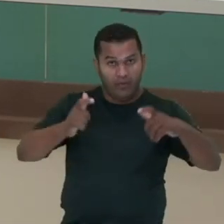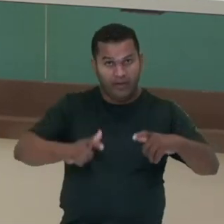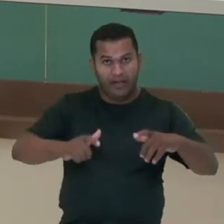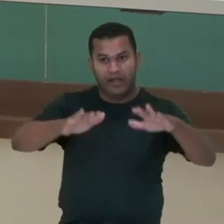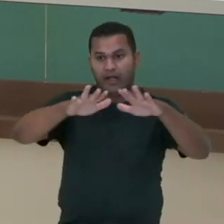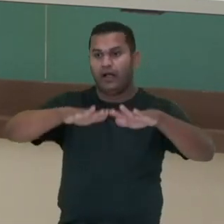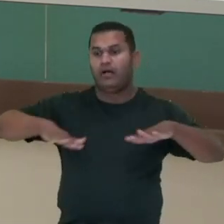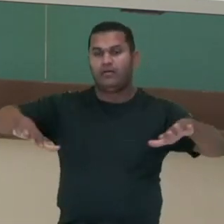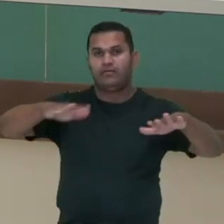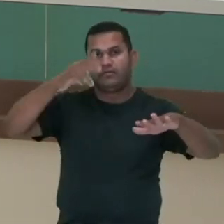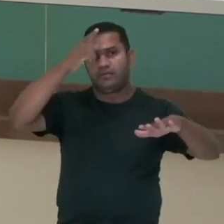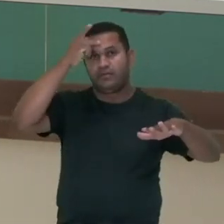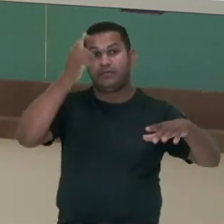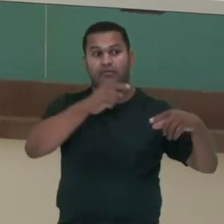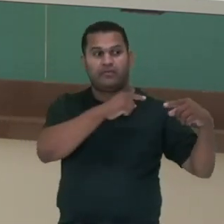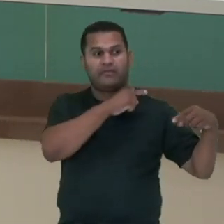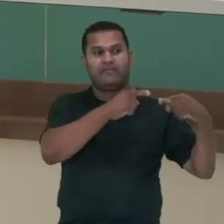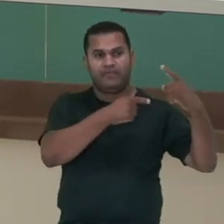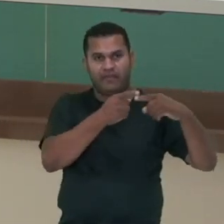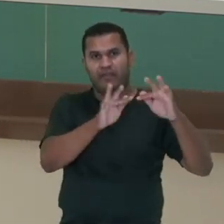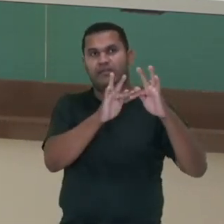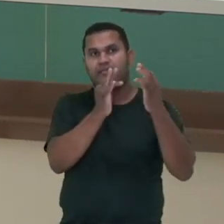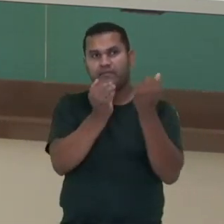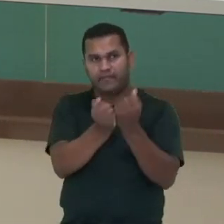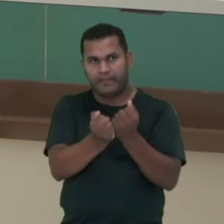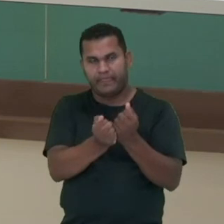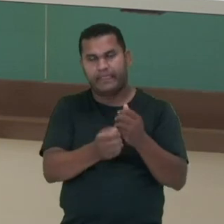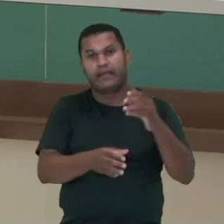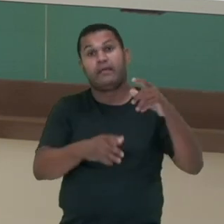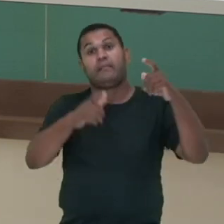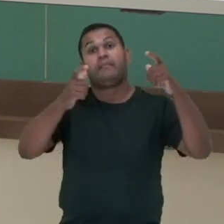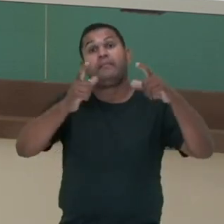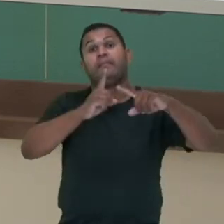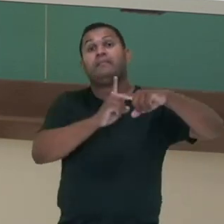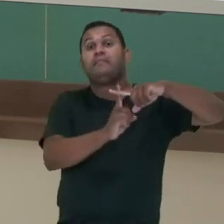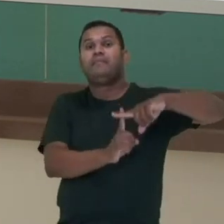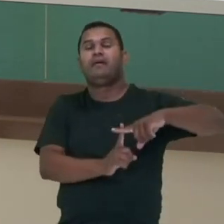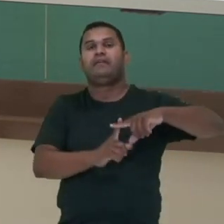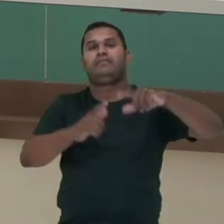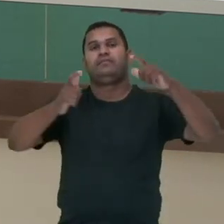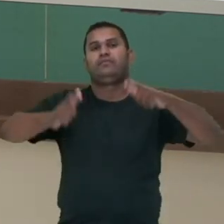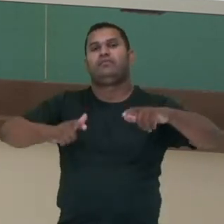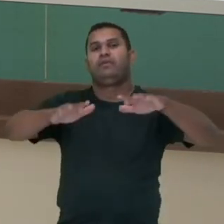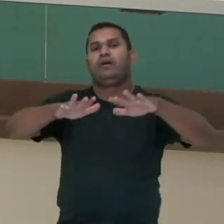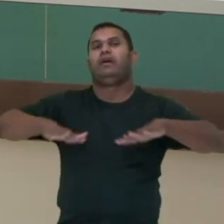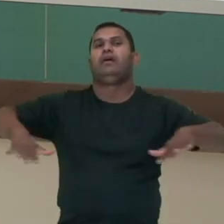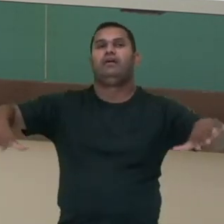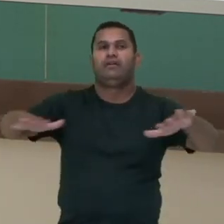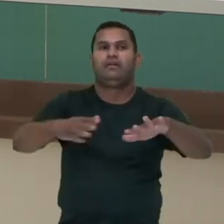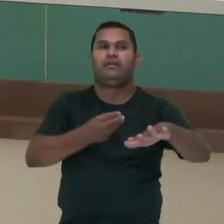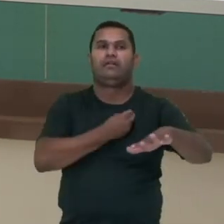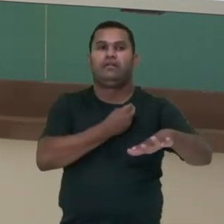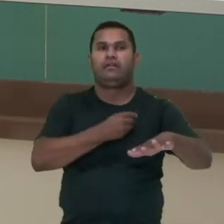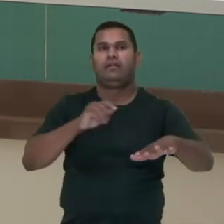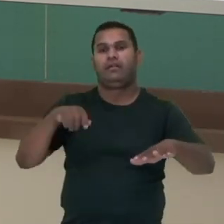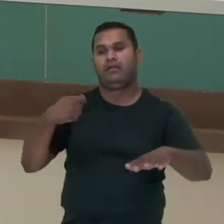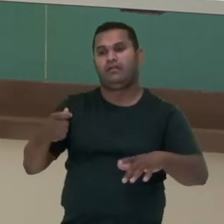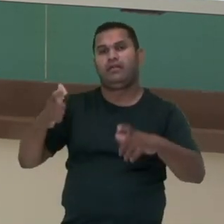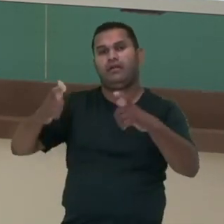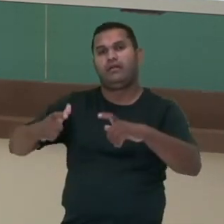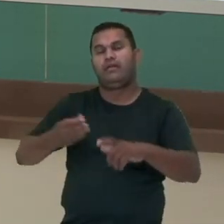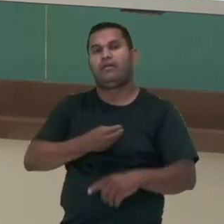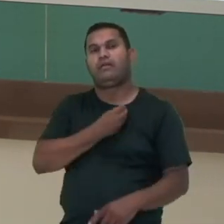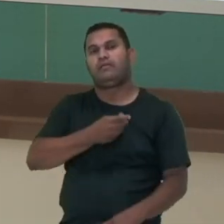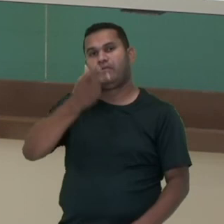características oriundas do genótipo, mais o meio ambiente que intervém nisso e dá a característica final